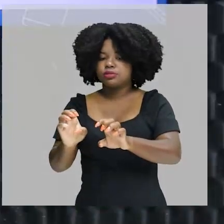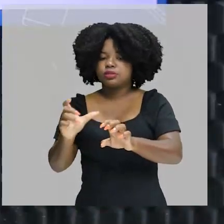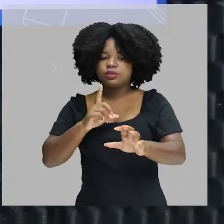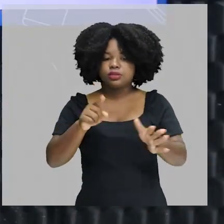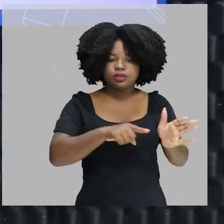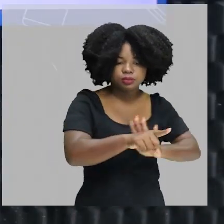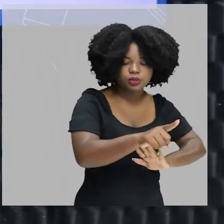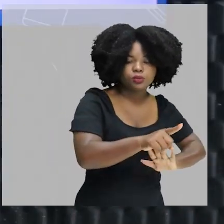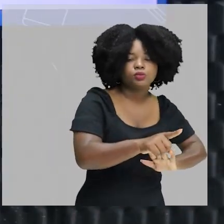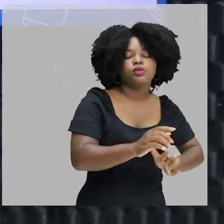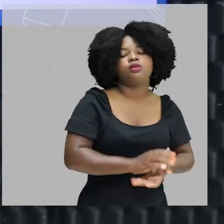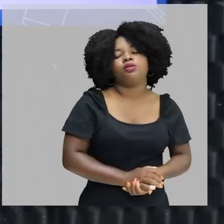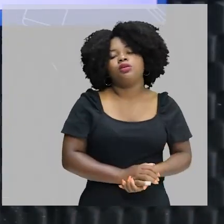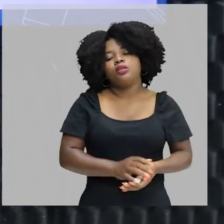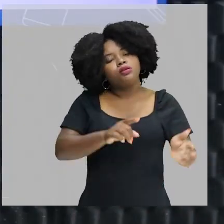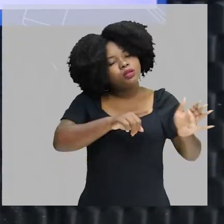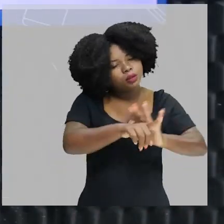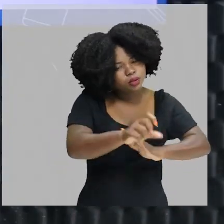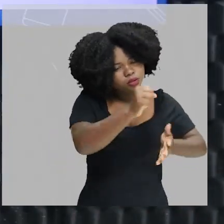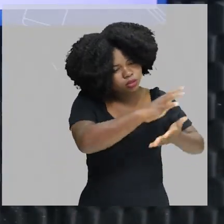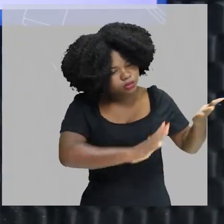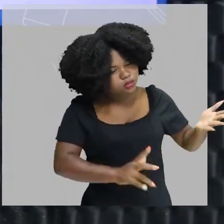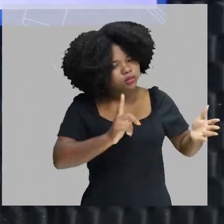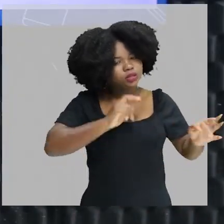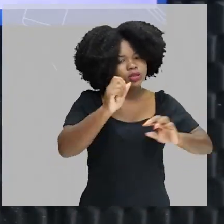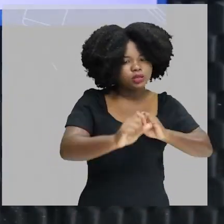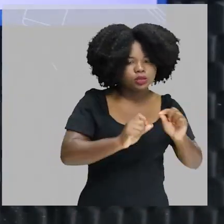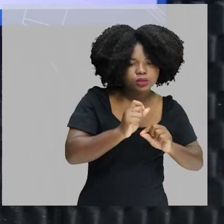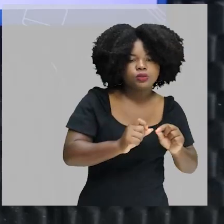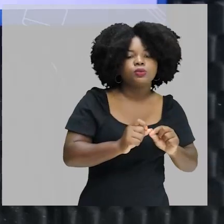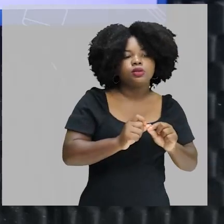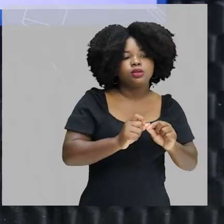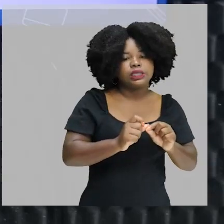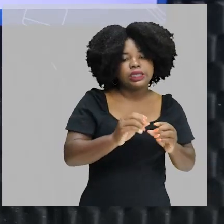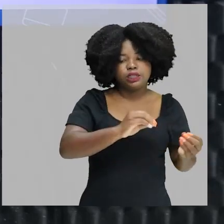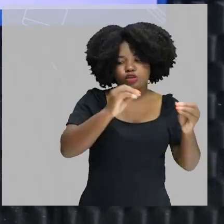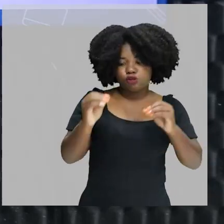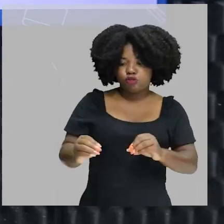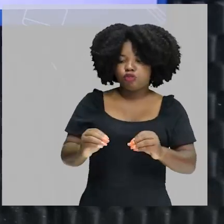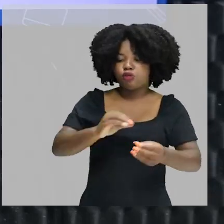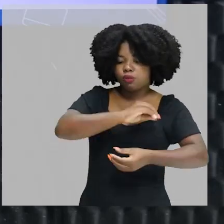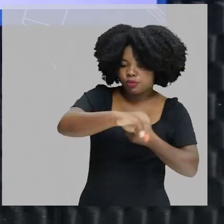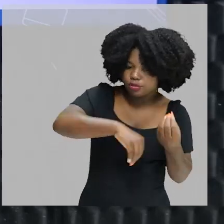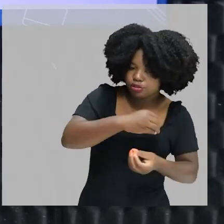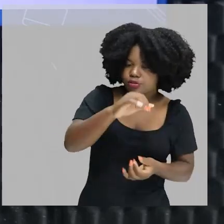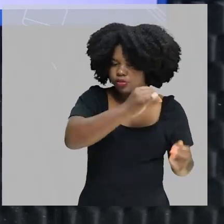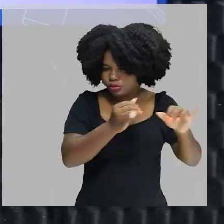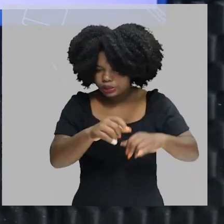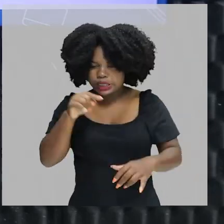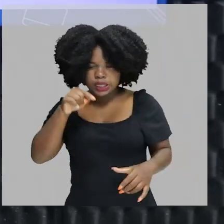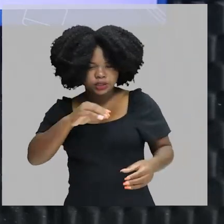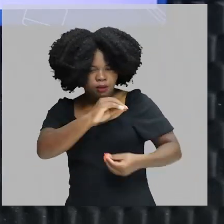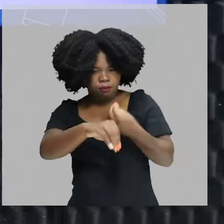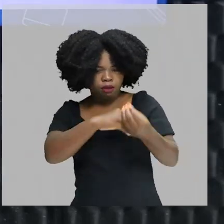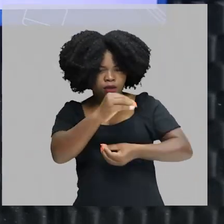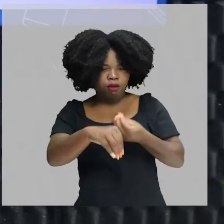na questão, ela vai relatar uma reação. E essa reação nós